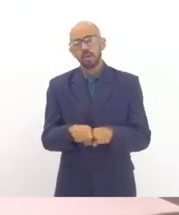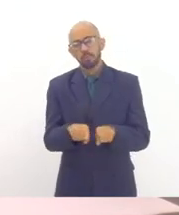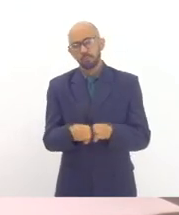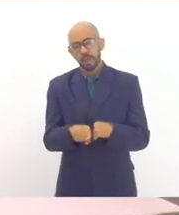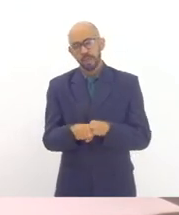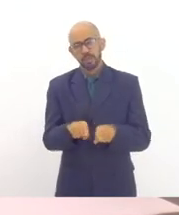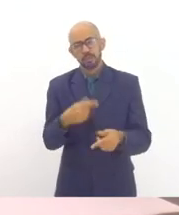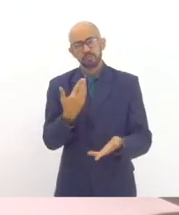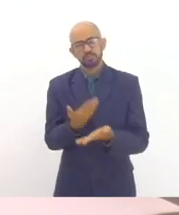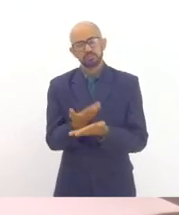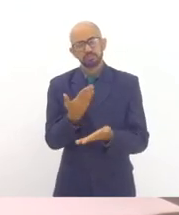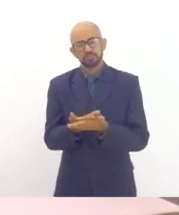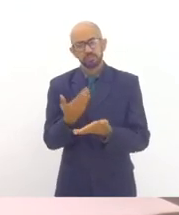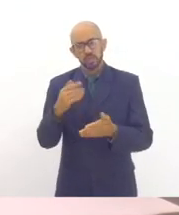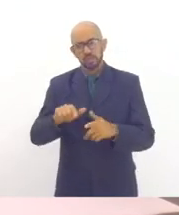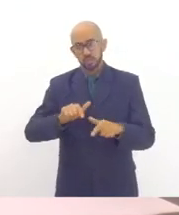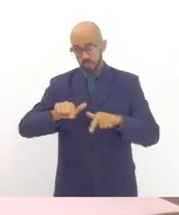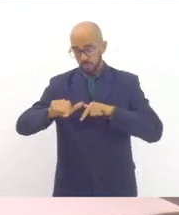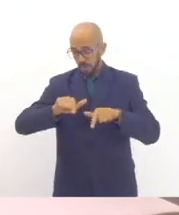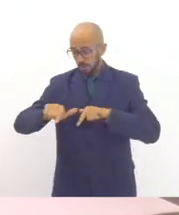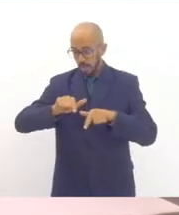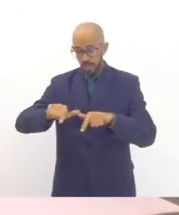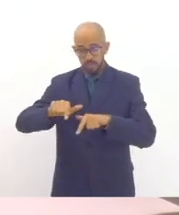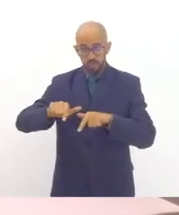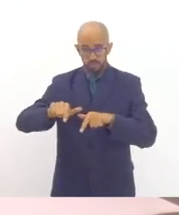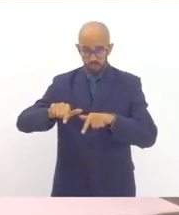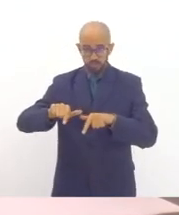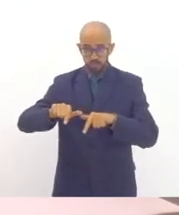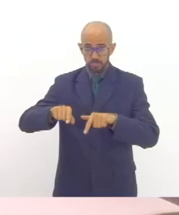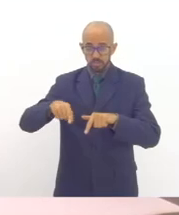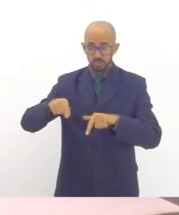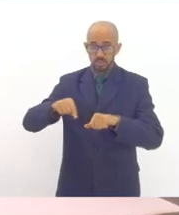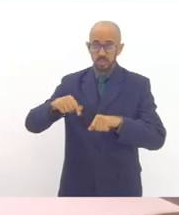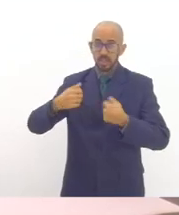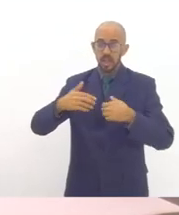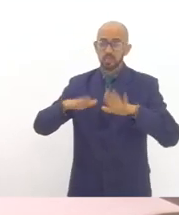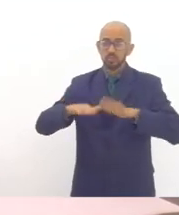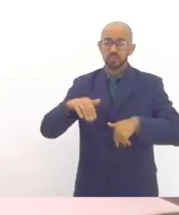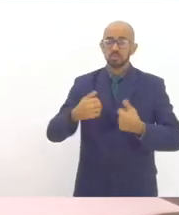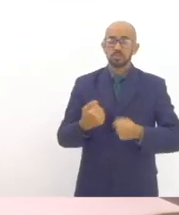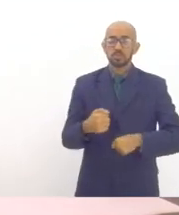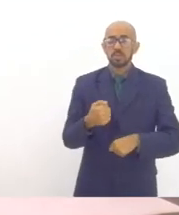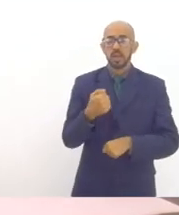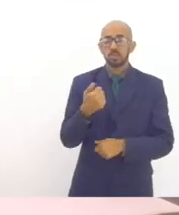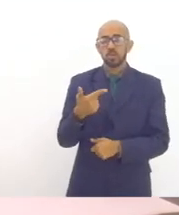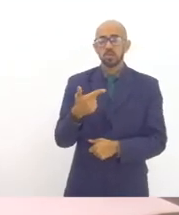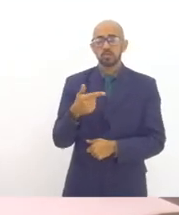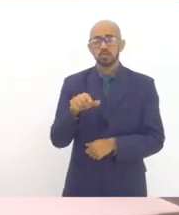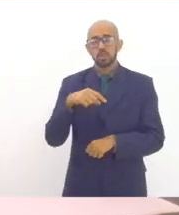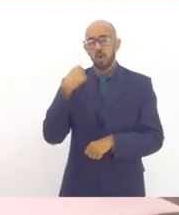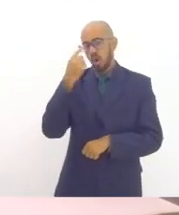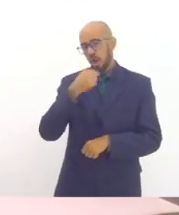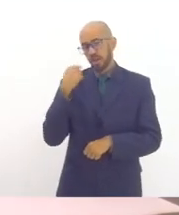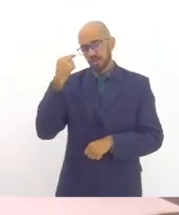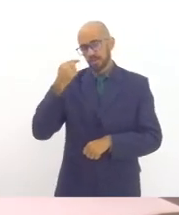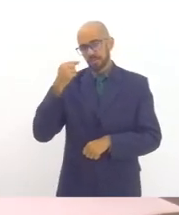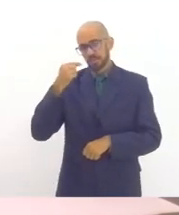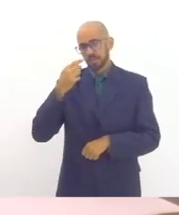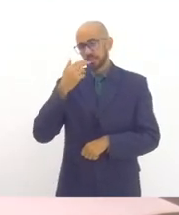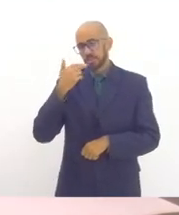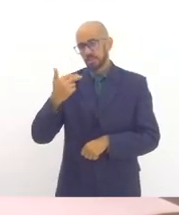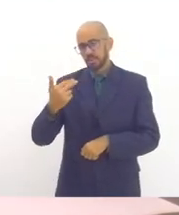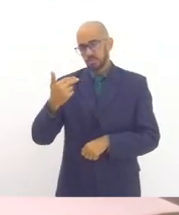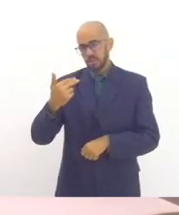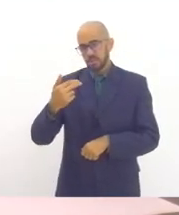que um professor, por exemplo, 16 horas, ele tem que dar 12 horas de línguas estrangeiras, uma hora em cada disciplina,